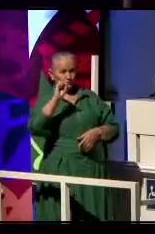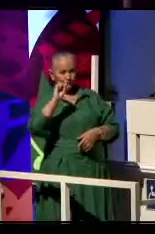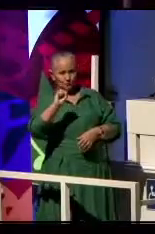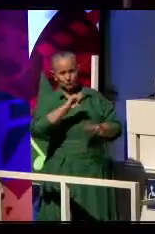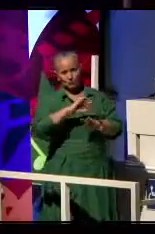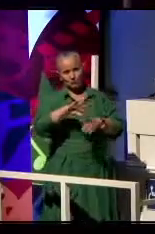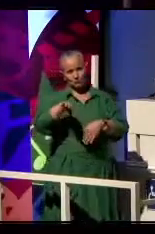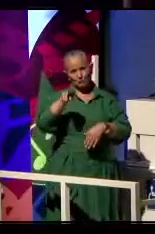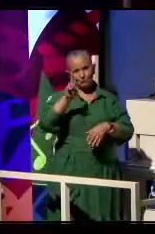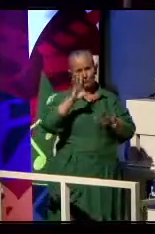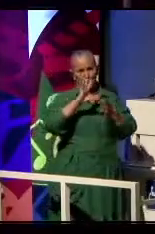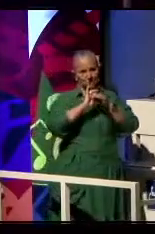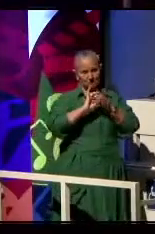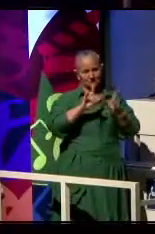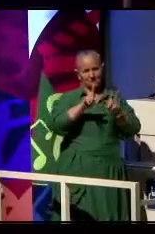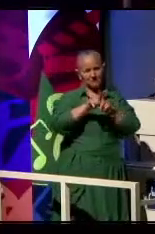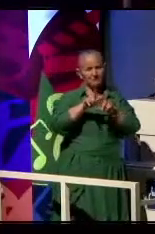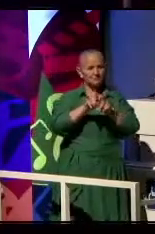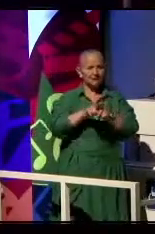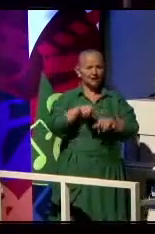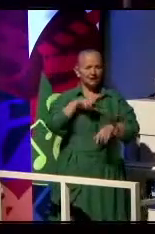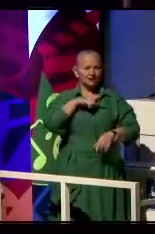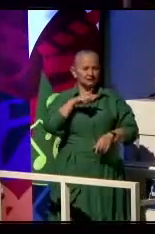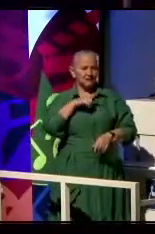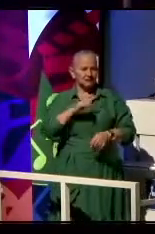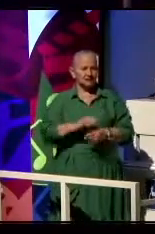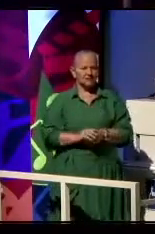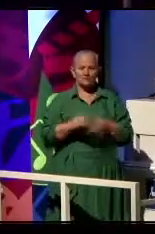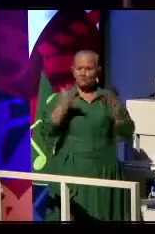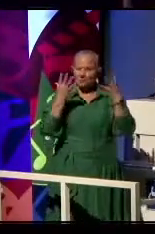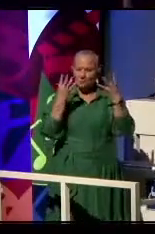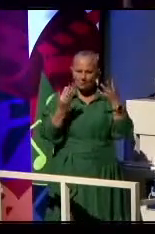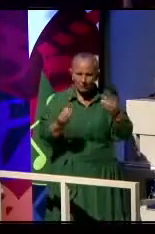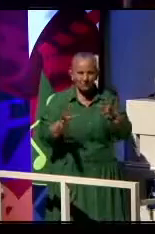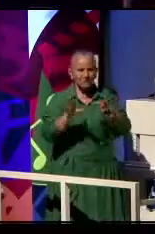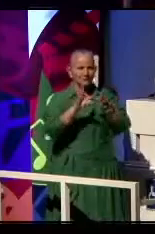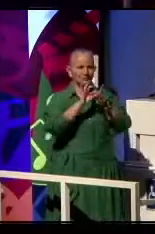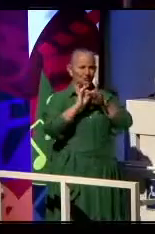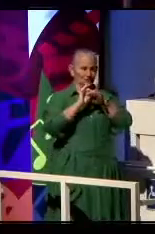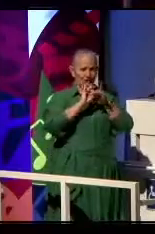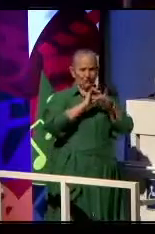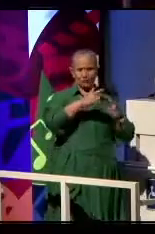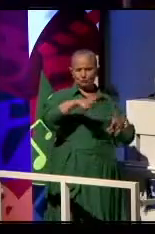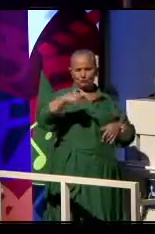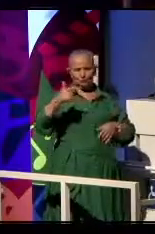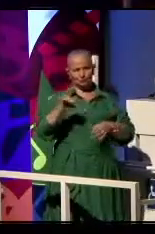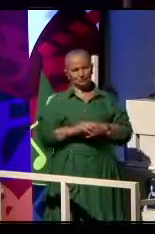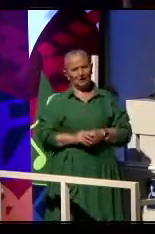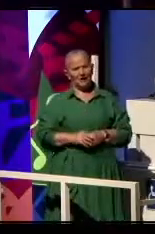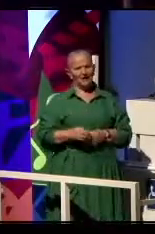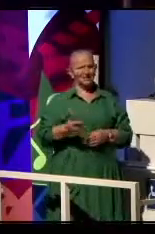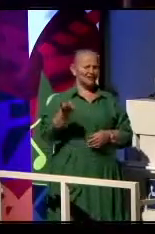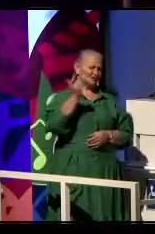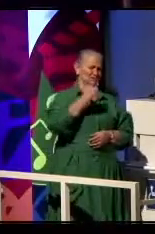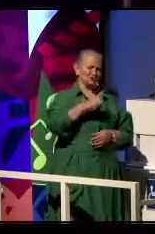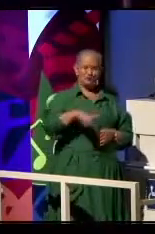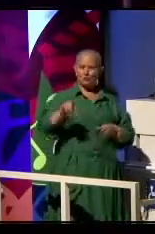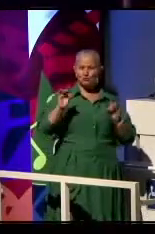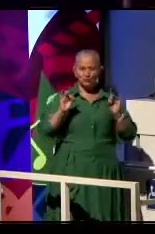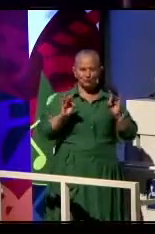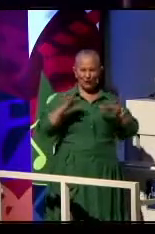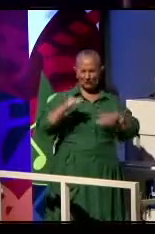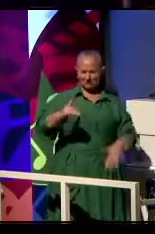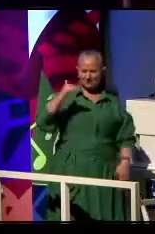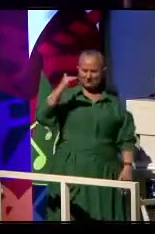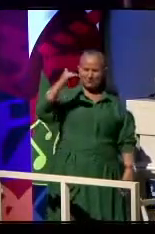uma relação muito próxima com os músicos de jazz, né? E aí a carreira do Milton deslanchou, né, no Brasil